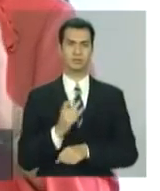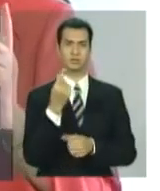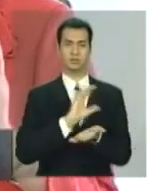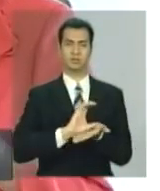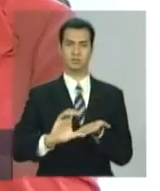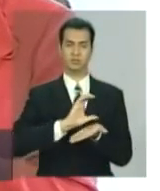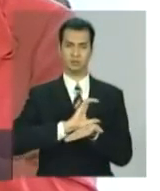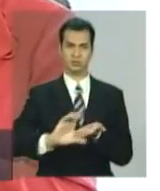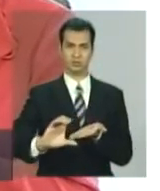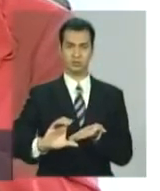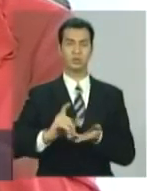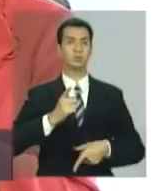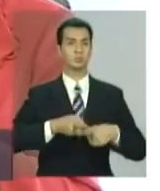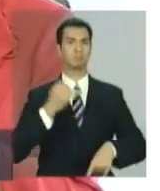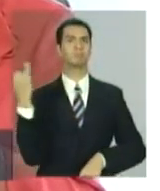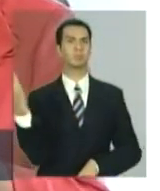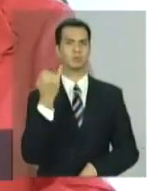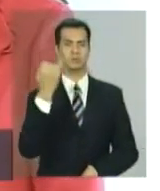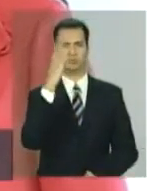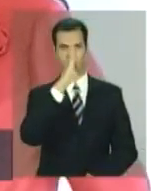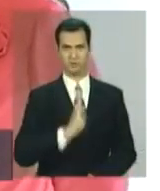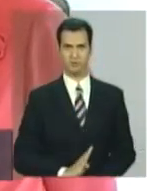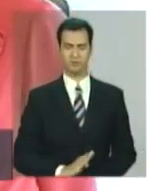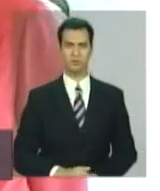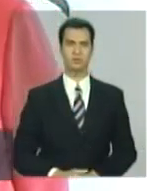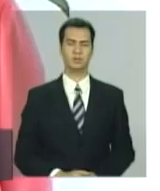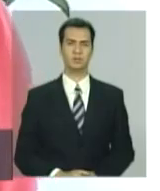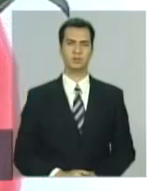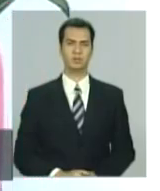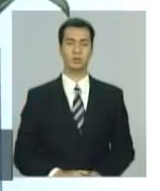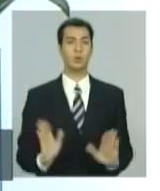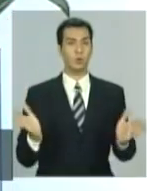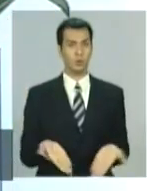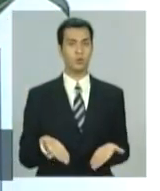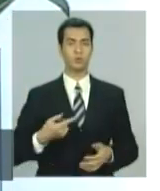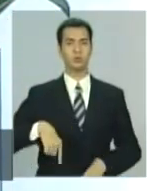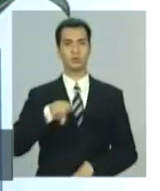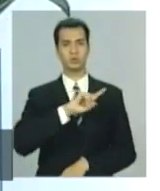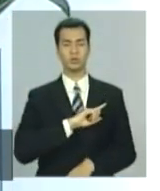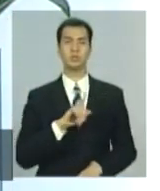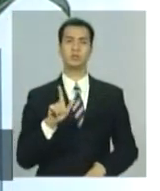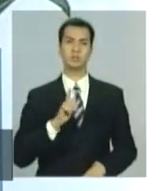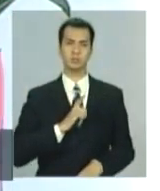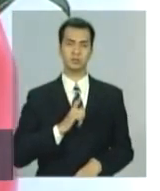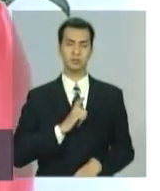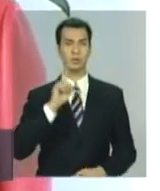Porque isso é muito importante para o Brasil. Nós, hoje, temos uma meta.